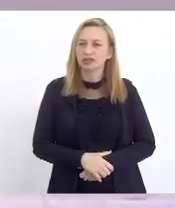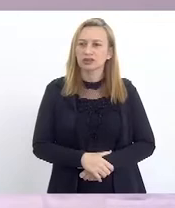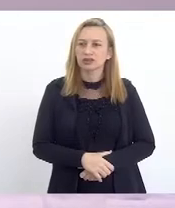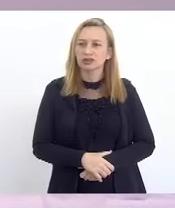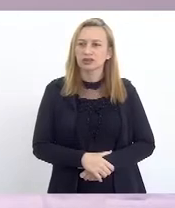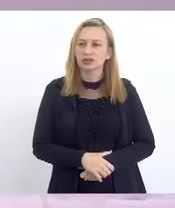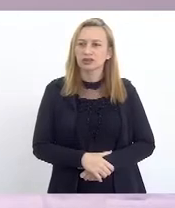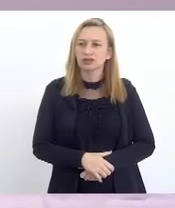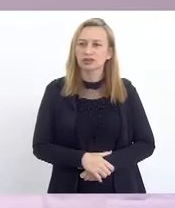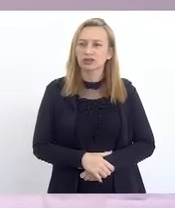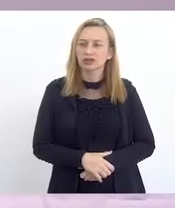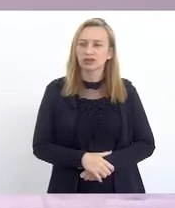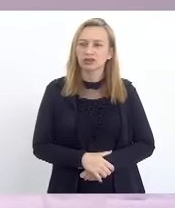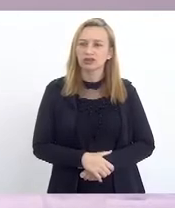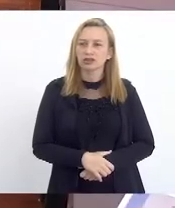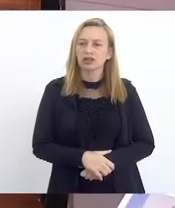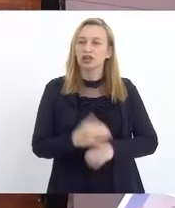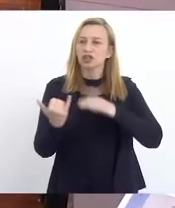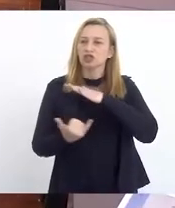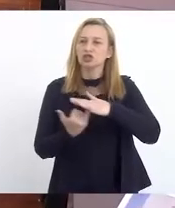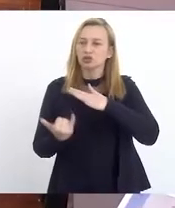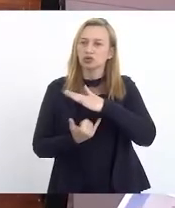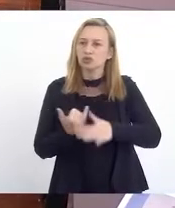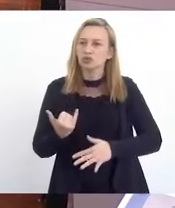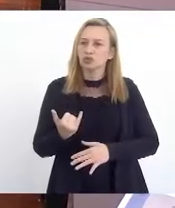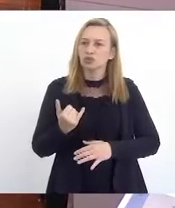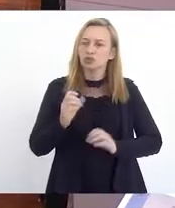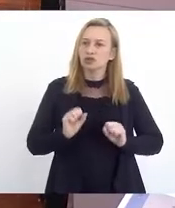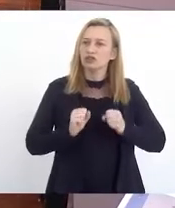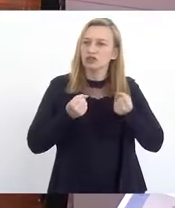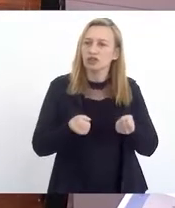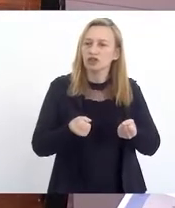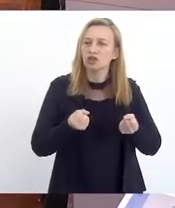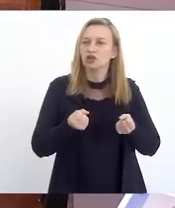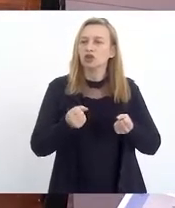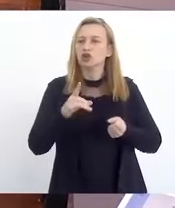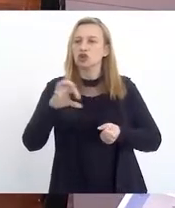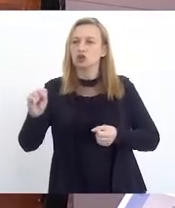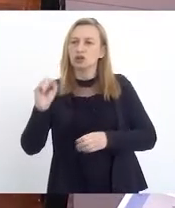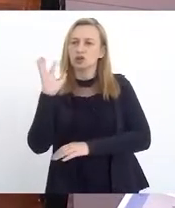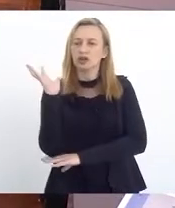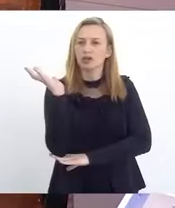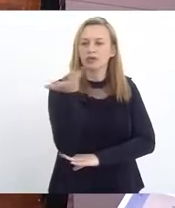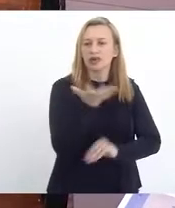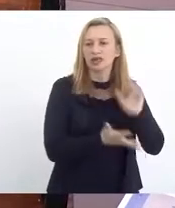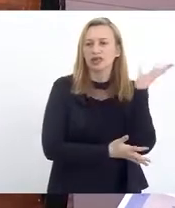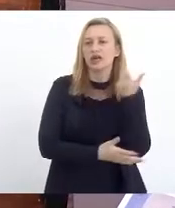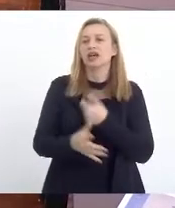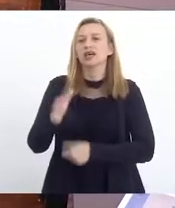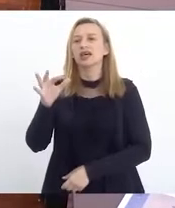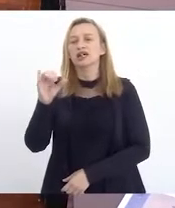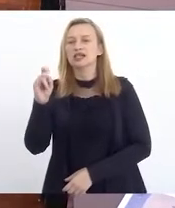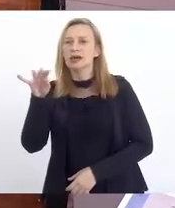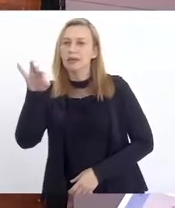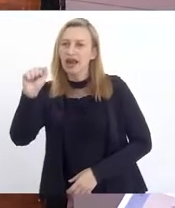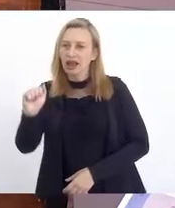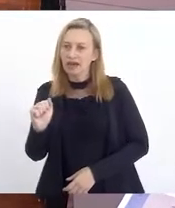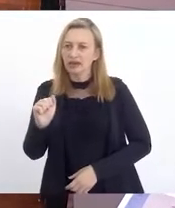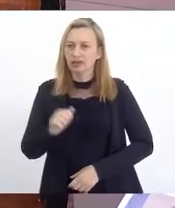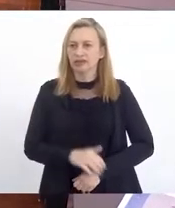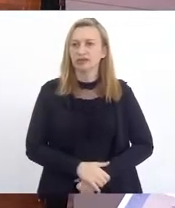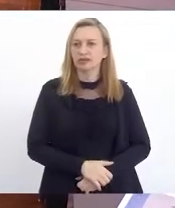O Instituto Defensoria Socioambiental, Isabela Ferreira. Bom,